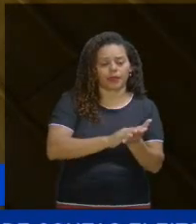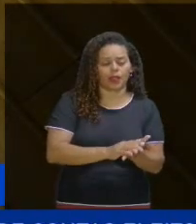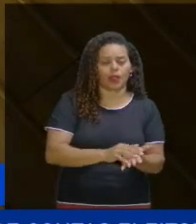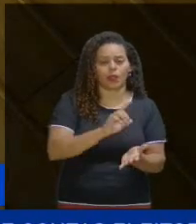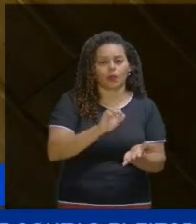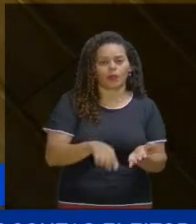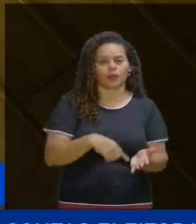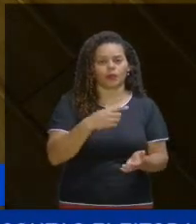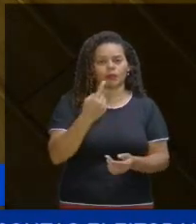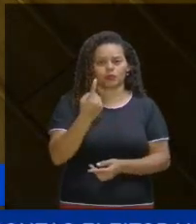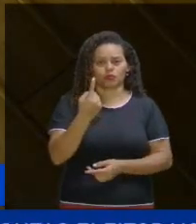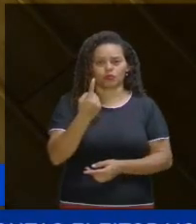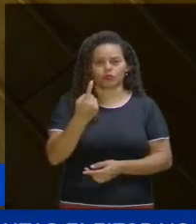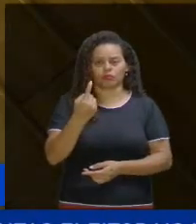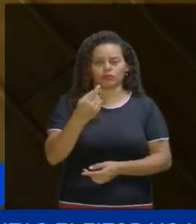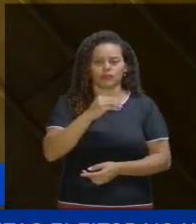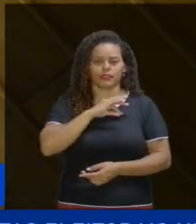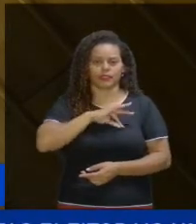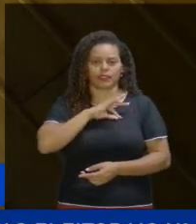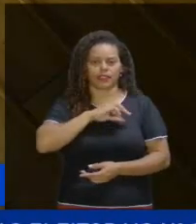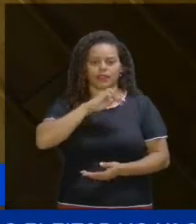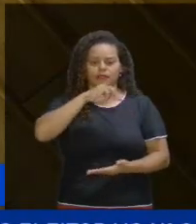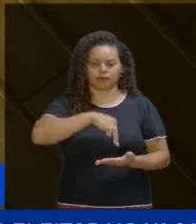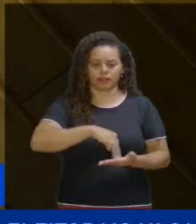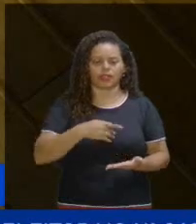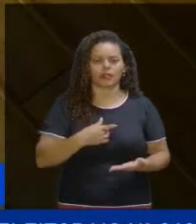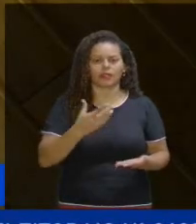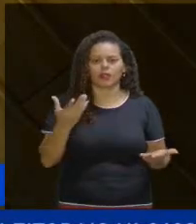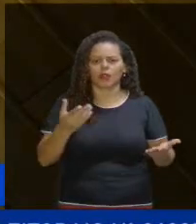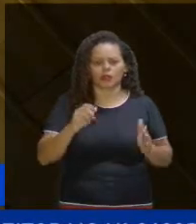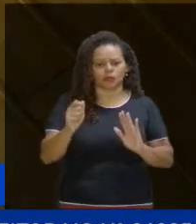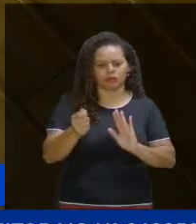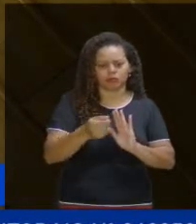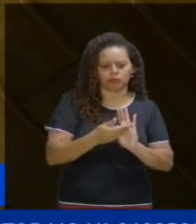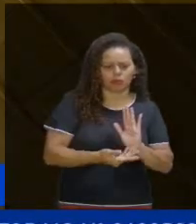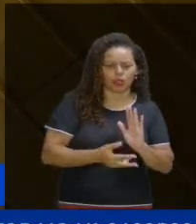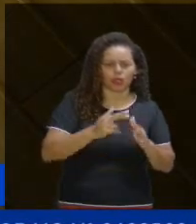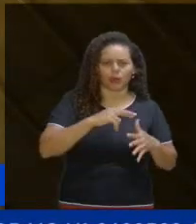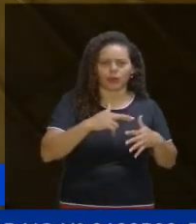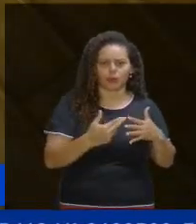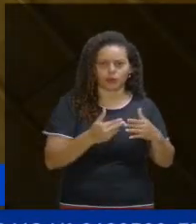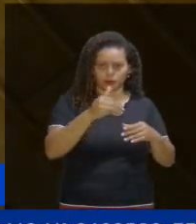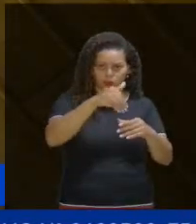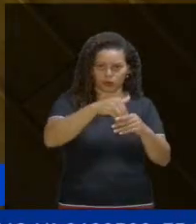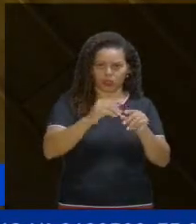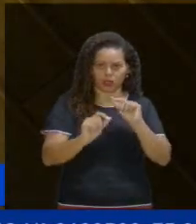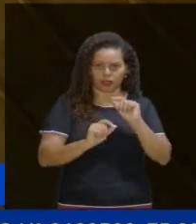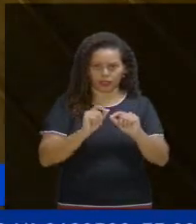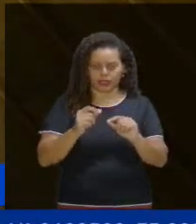mínimo. Por este motivo, foi ingressado o recurso eleitoral para que se possa